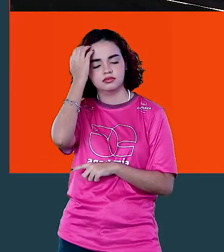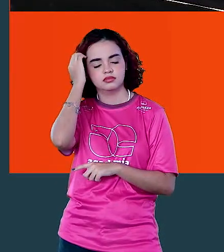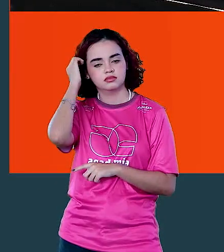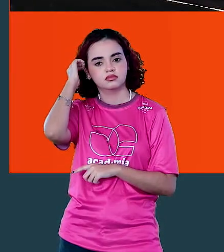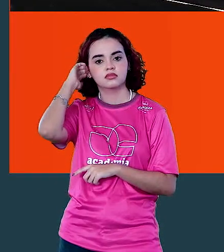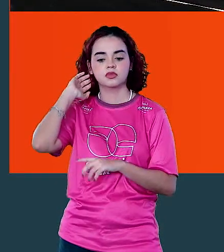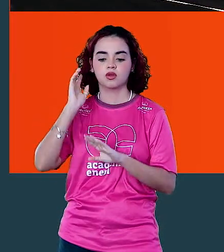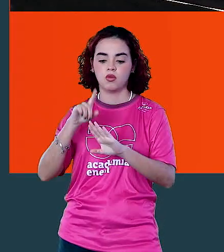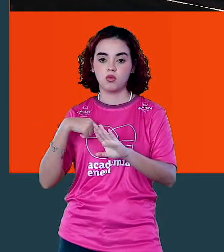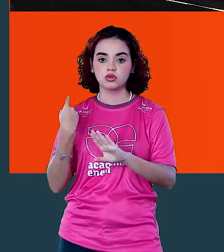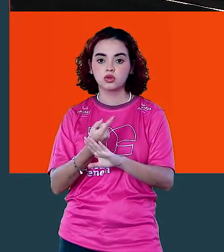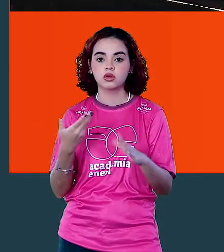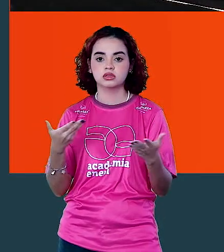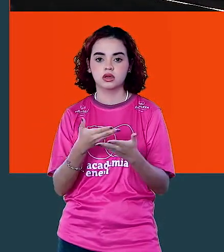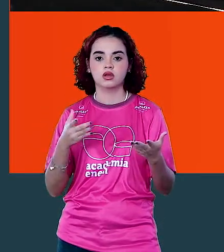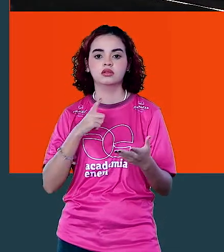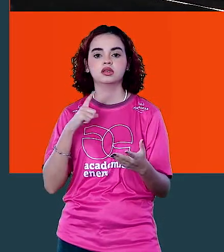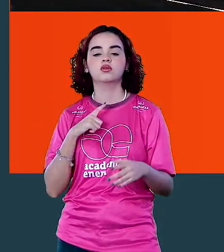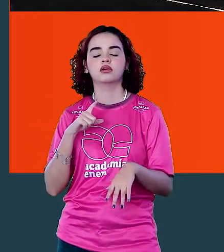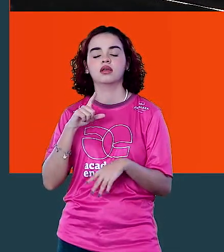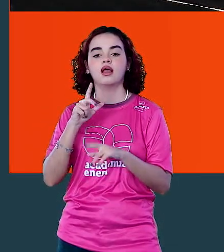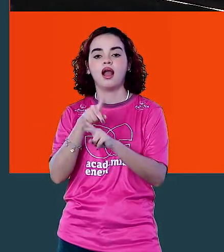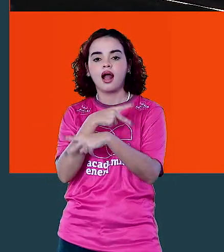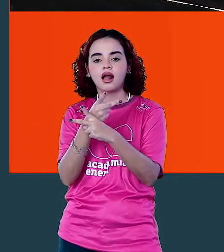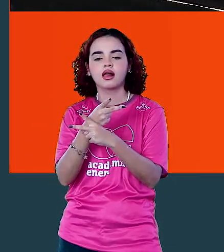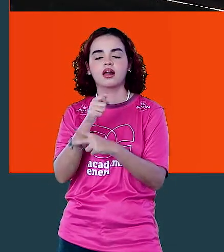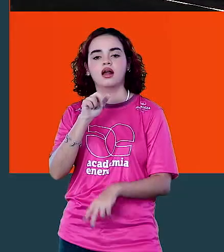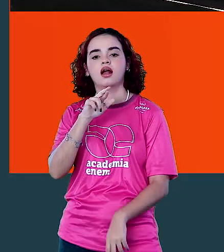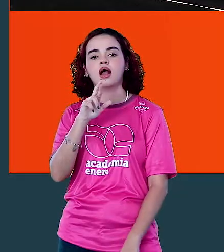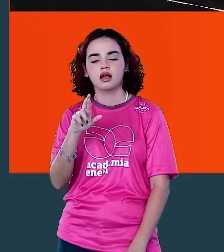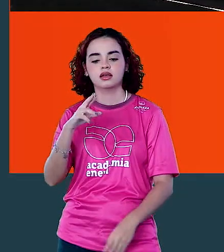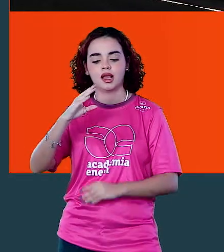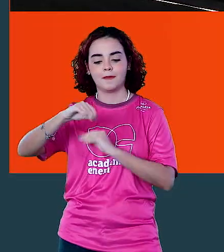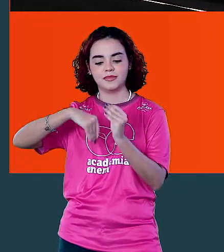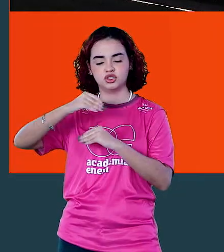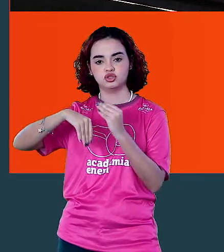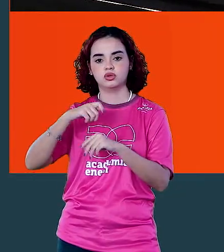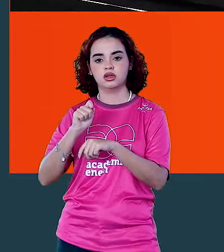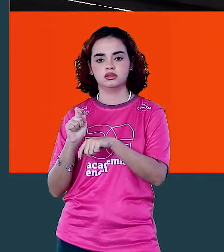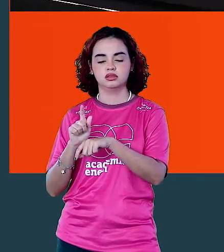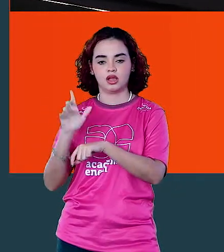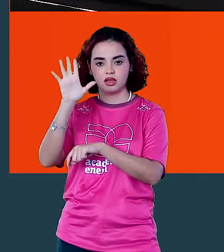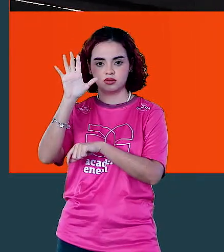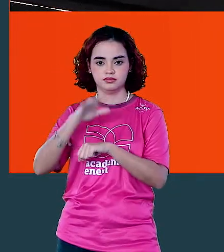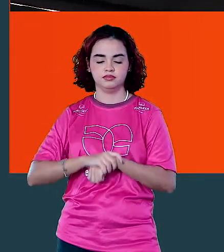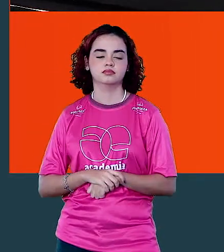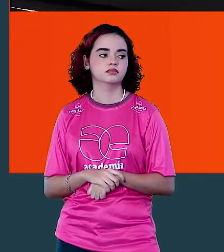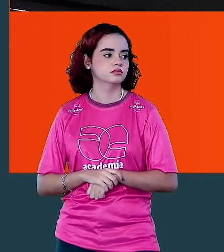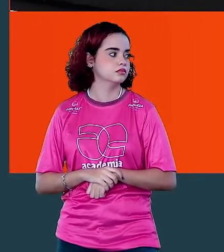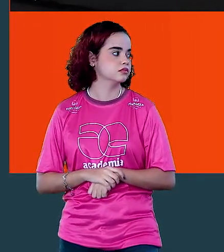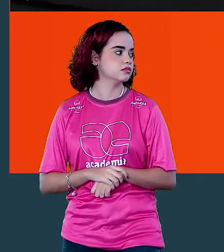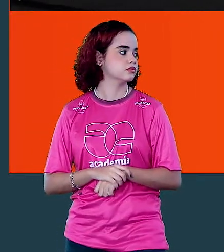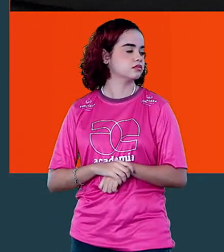agora, existe o ar, que é uma mistura de gases. E o ar, a gente chama ele de quê?